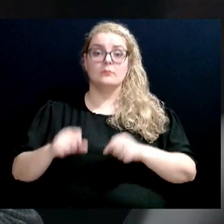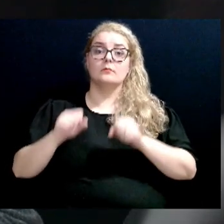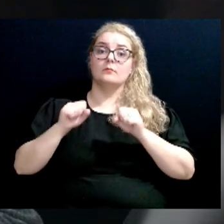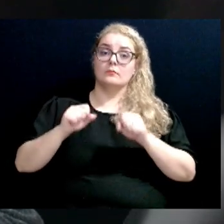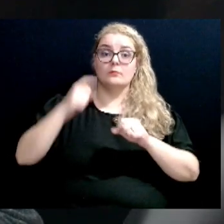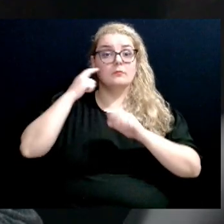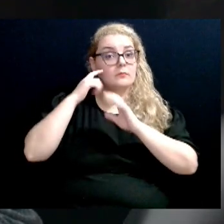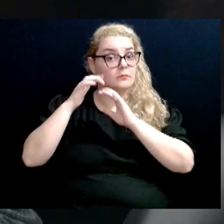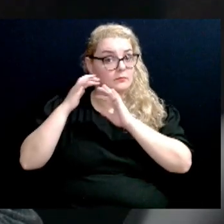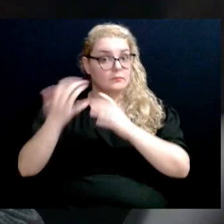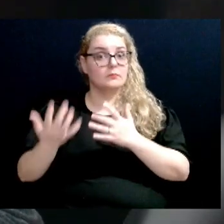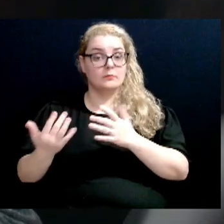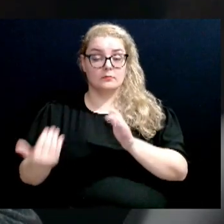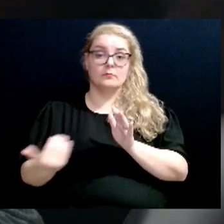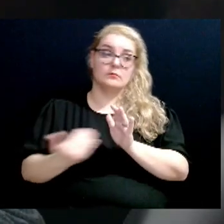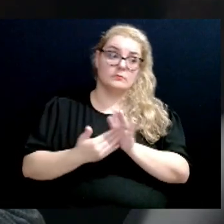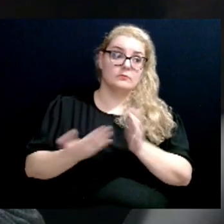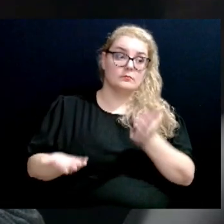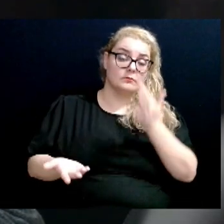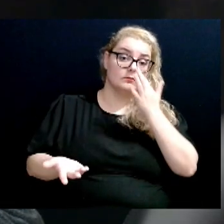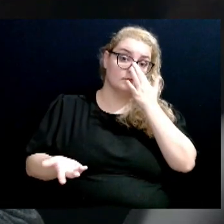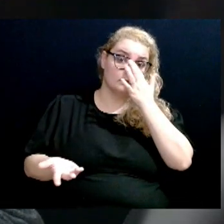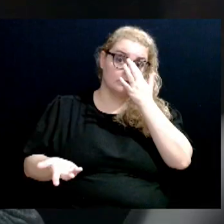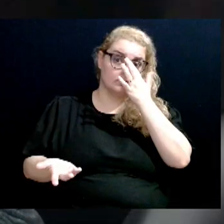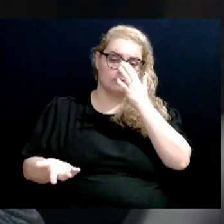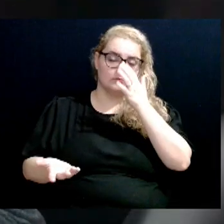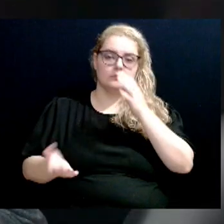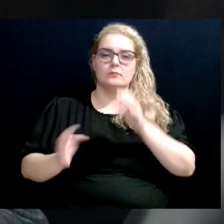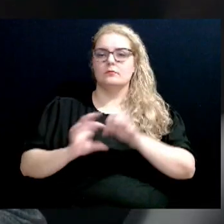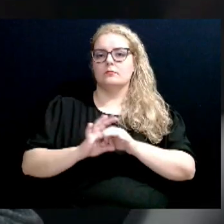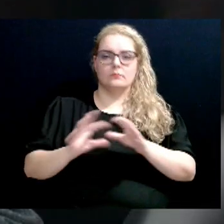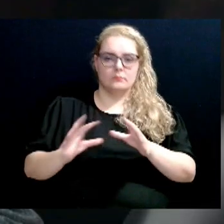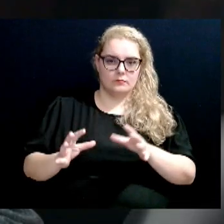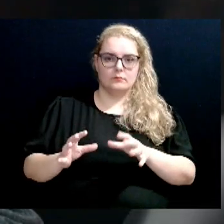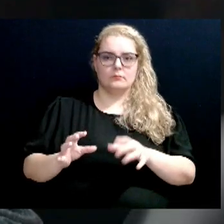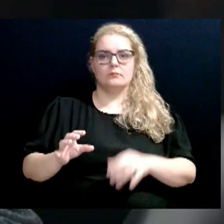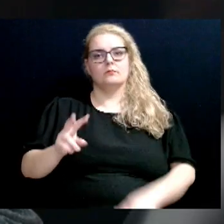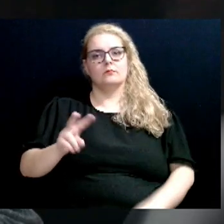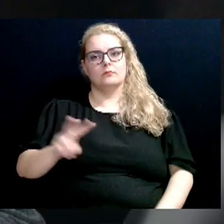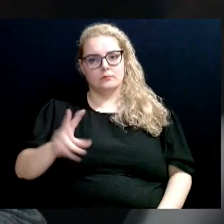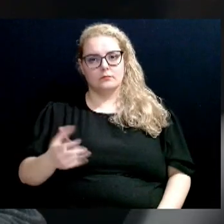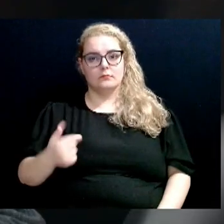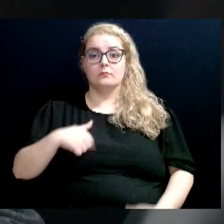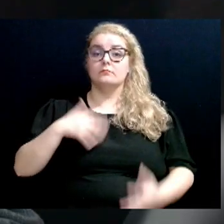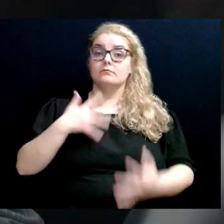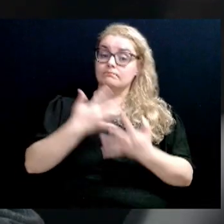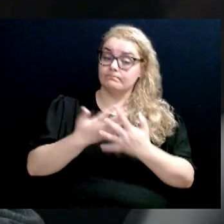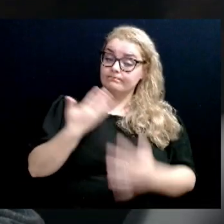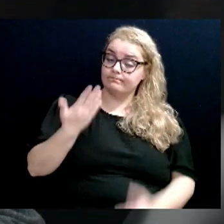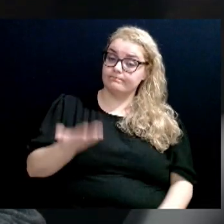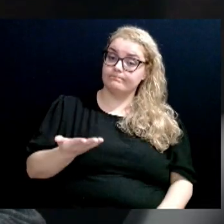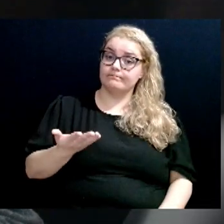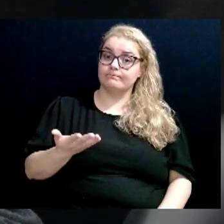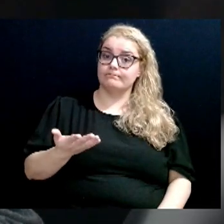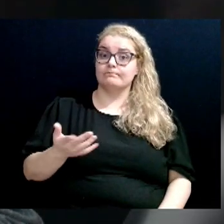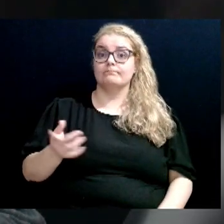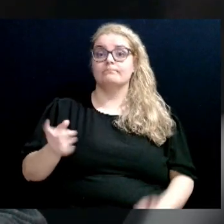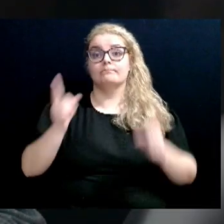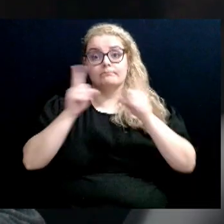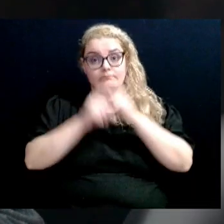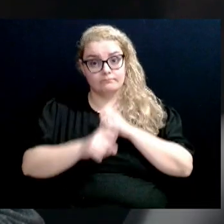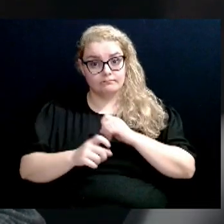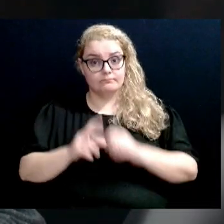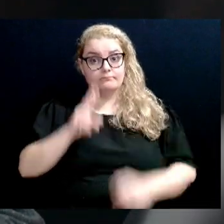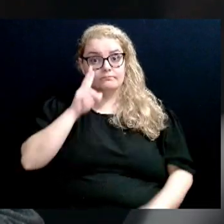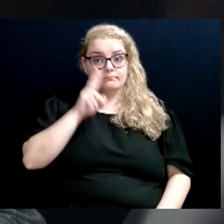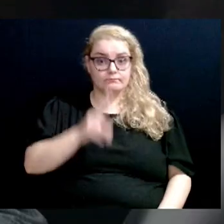até desmamar o paciente dessas vitaminas. Mas eu confesso para você que são raros os casos, porque a maioria acaba